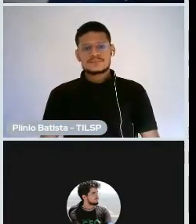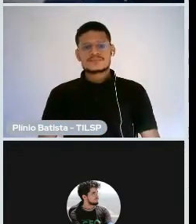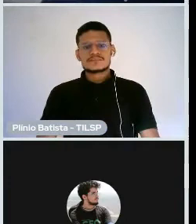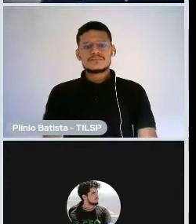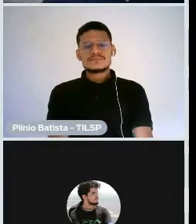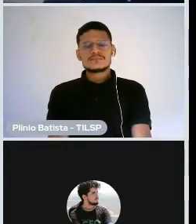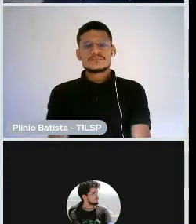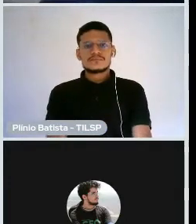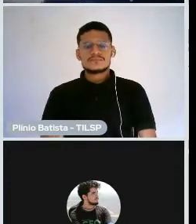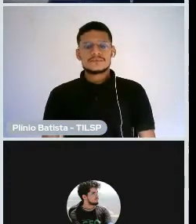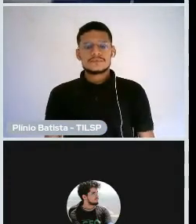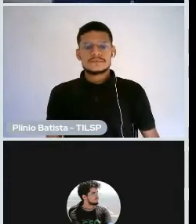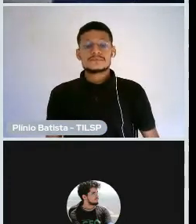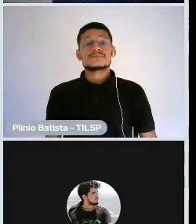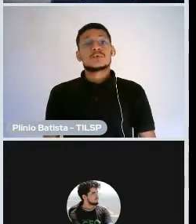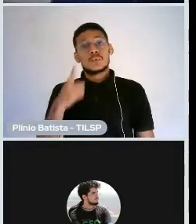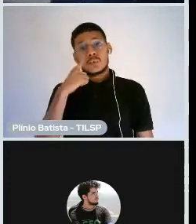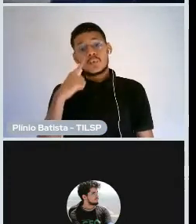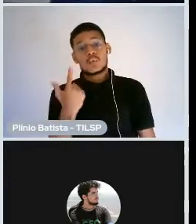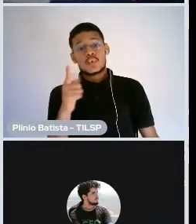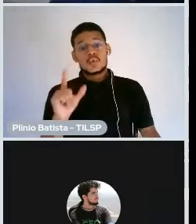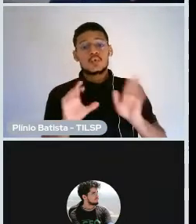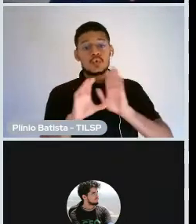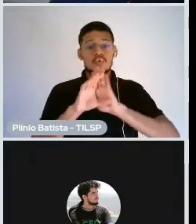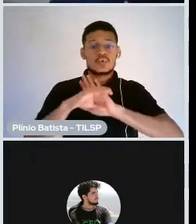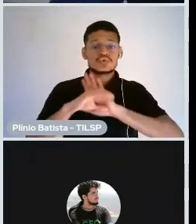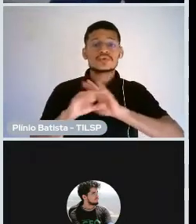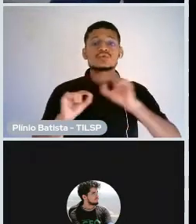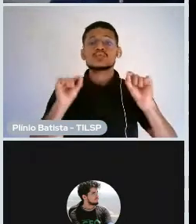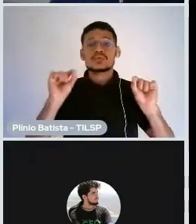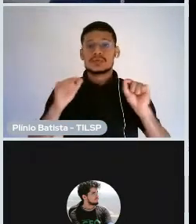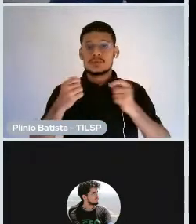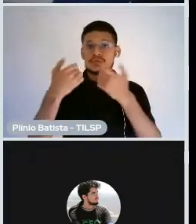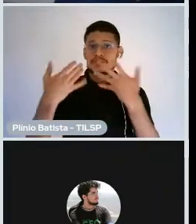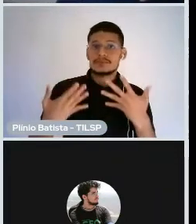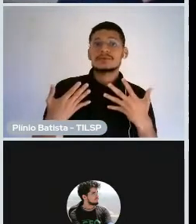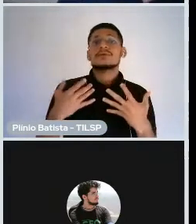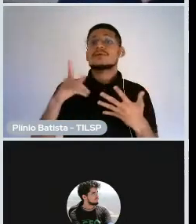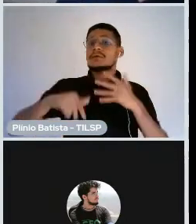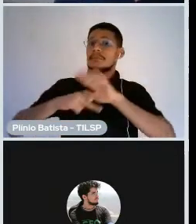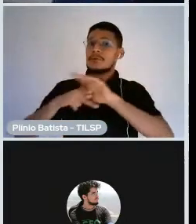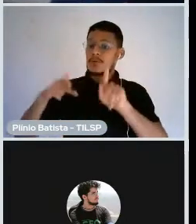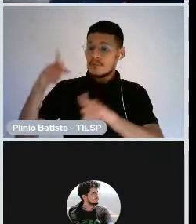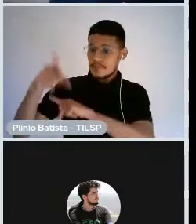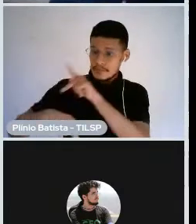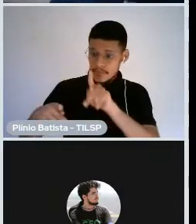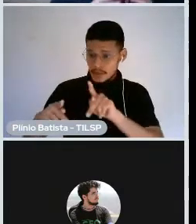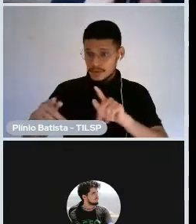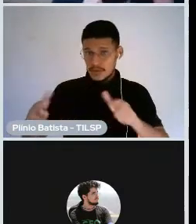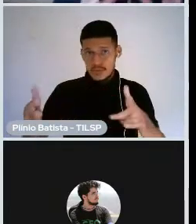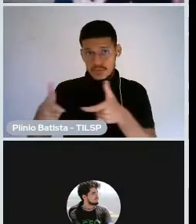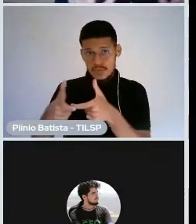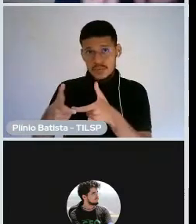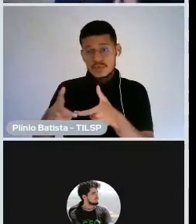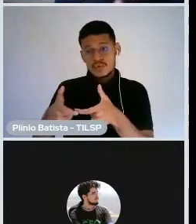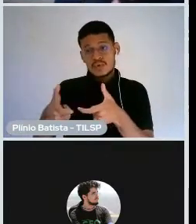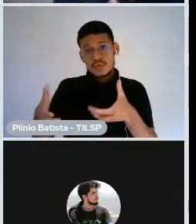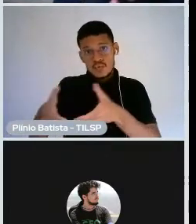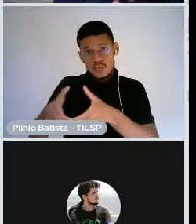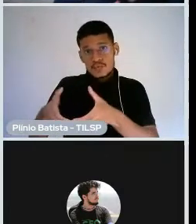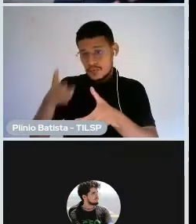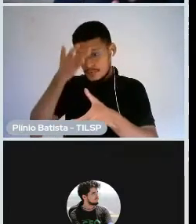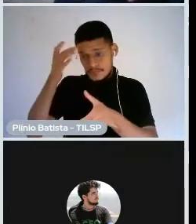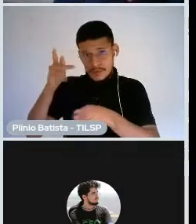E aí a gente passa para outros conceitos, tá? Que aí é o de população absoluta, que aí é o número bruto de